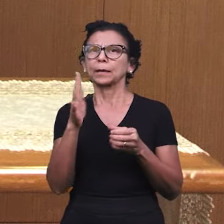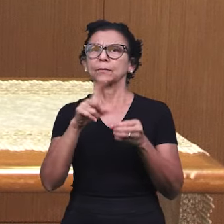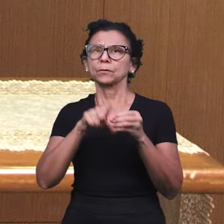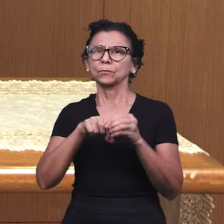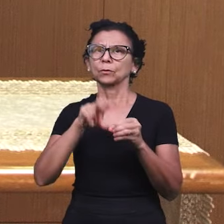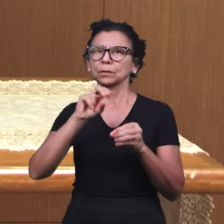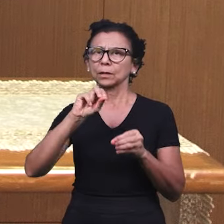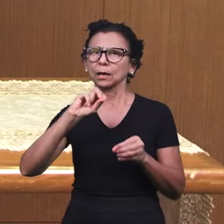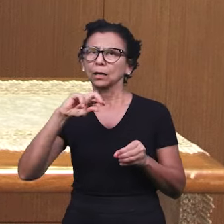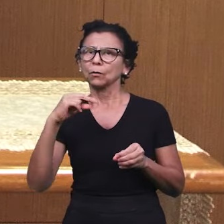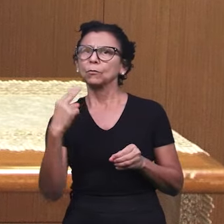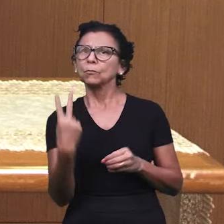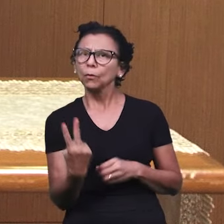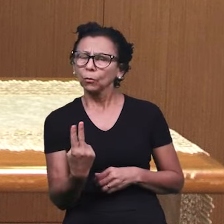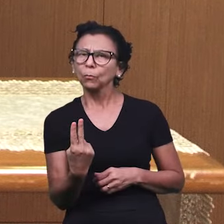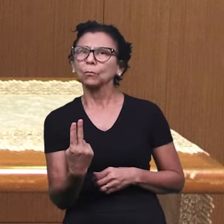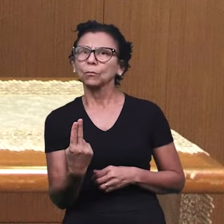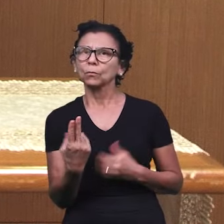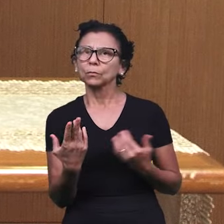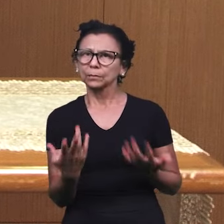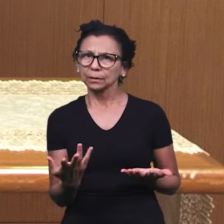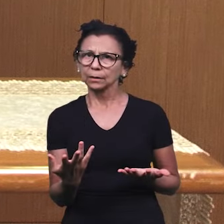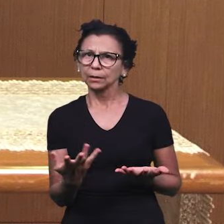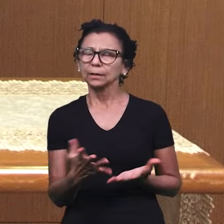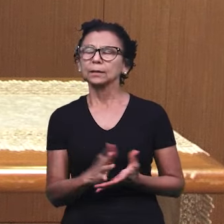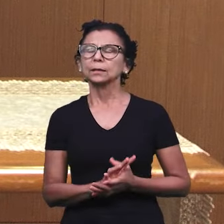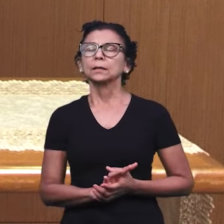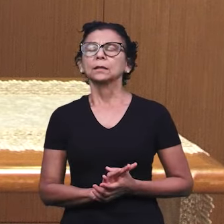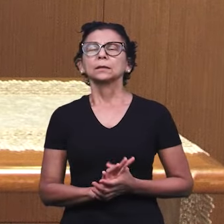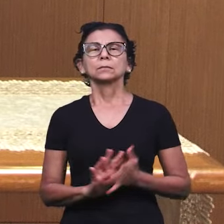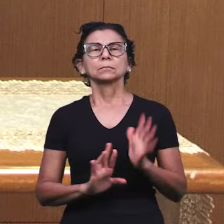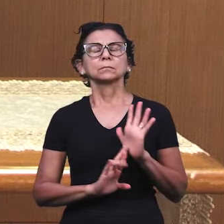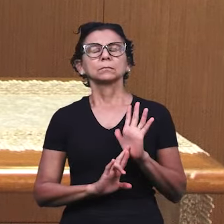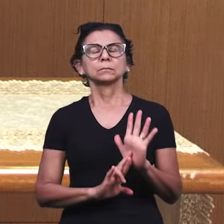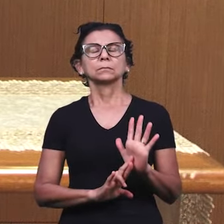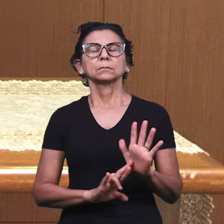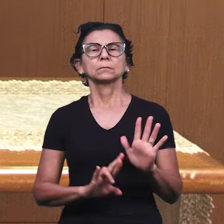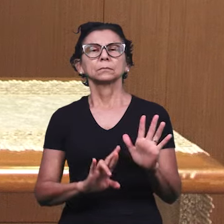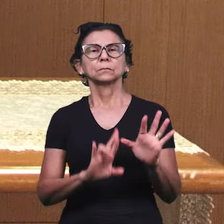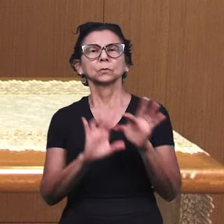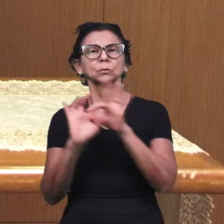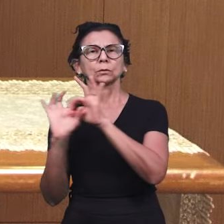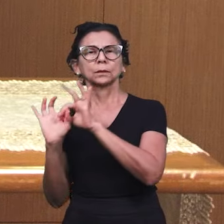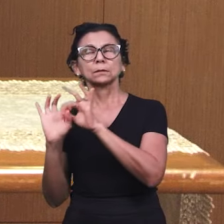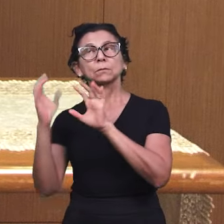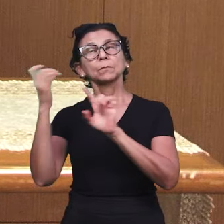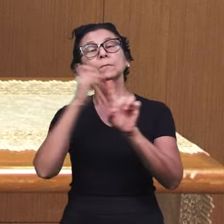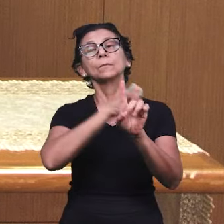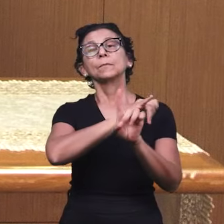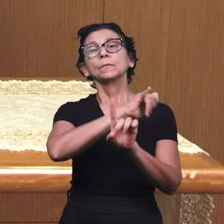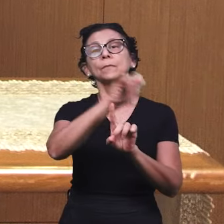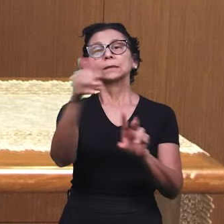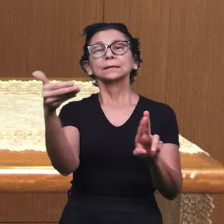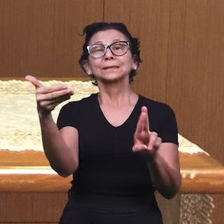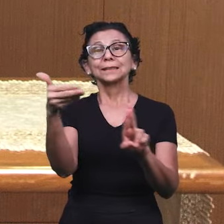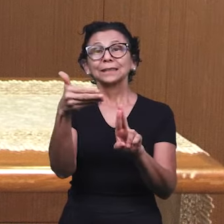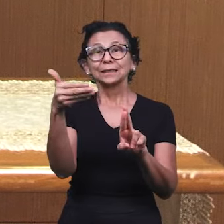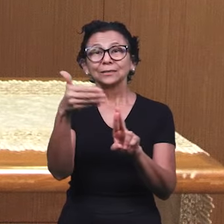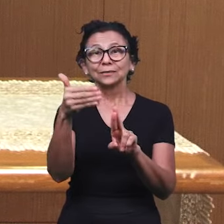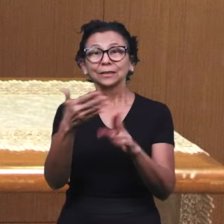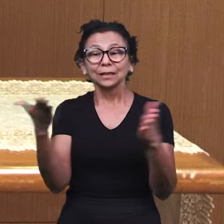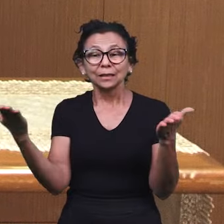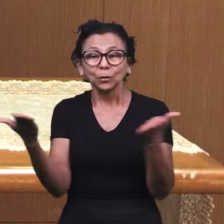aspecto profético, né? Então, dizendo no momento profético que se refere a